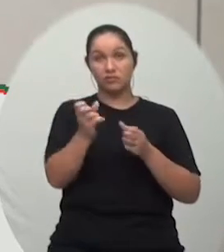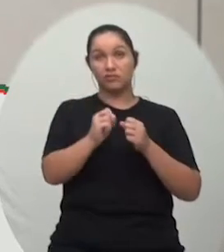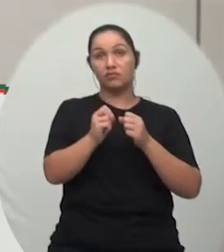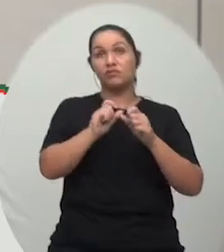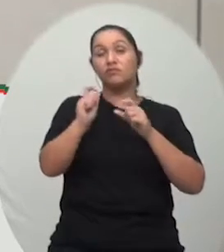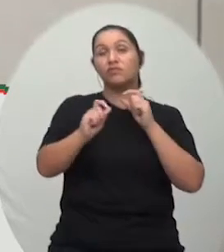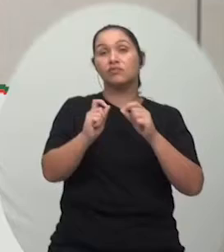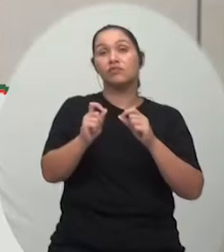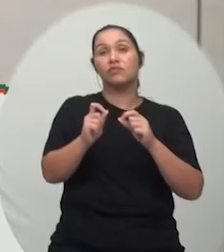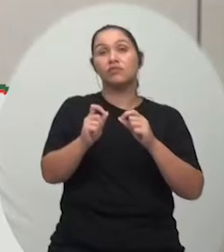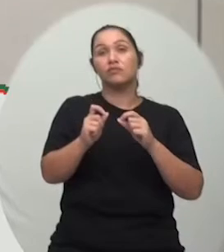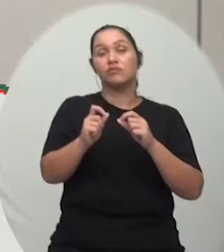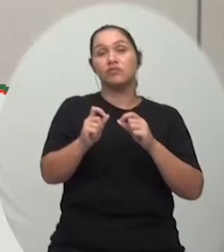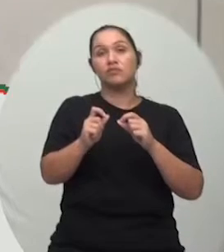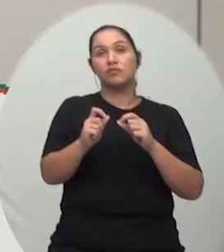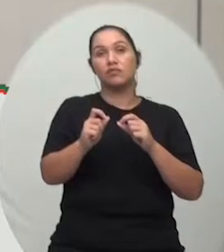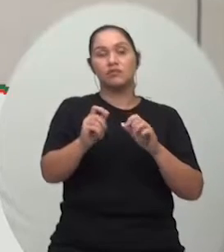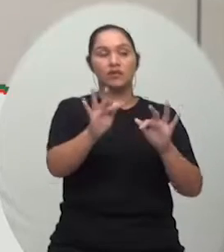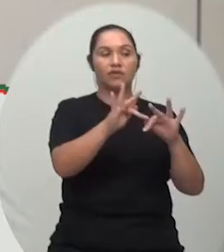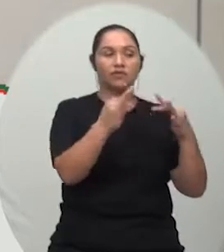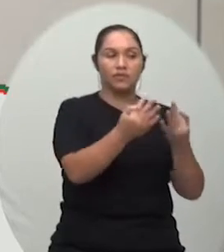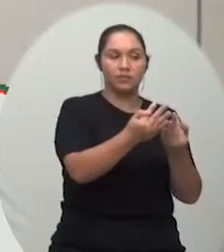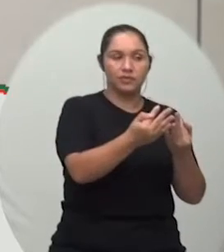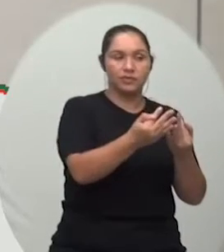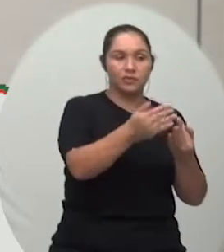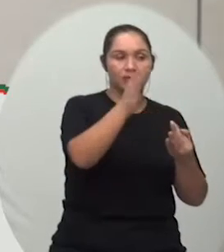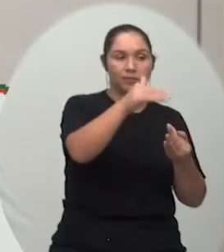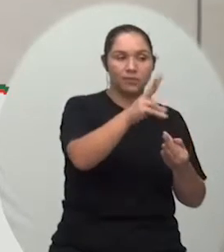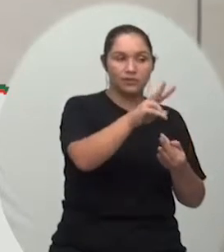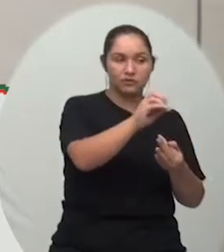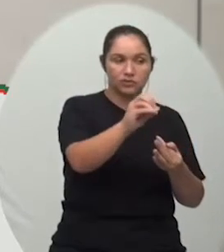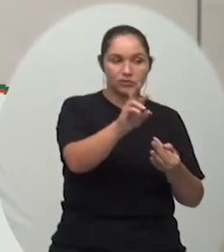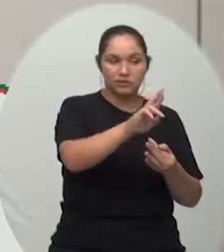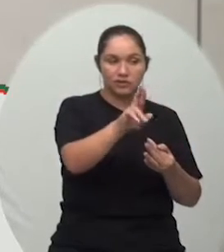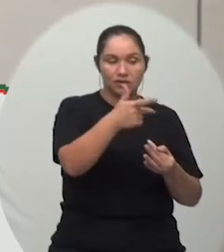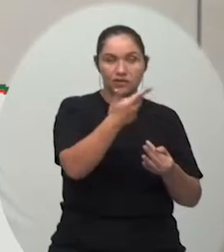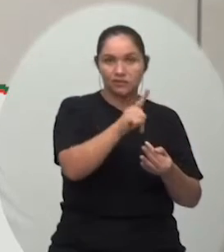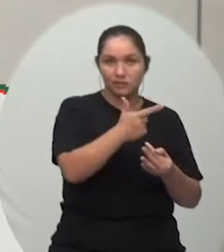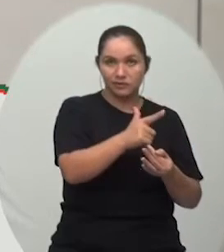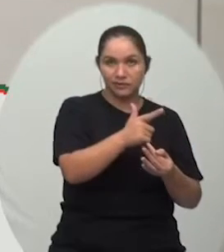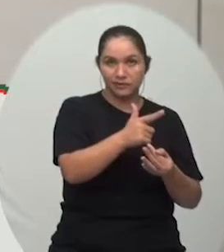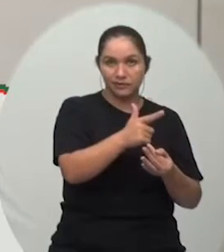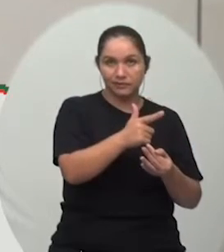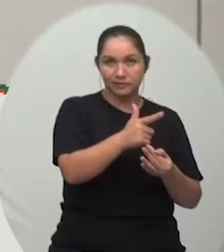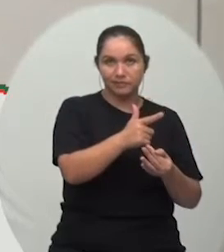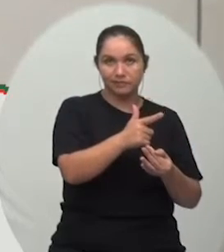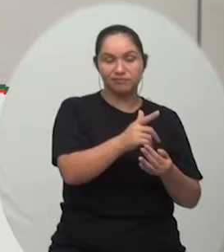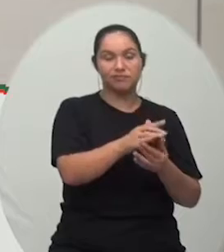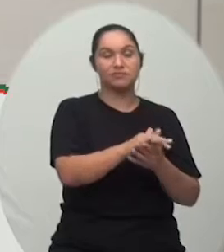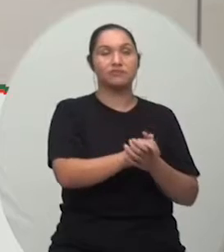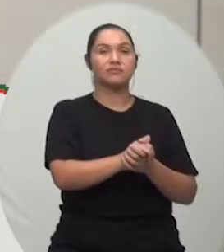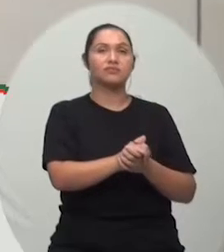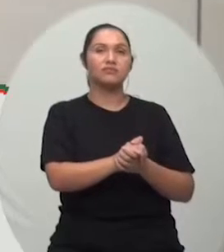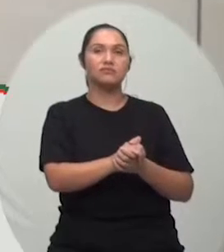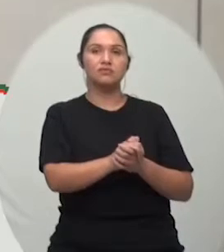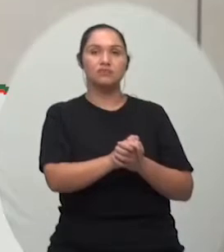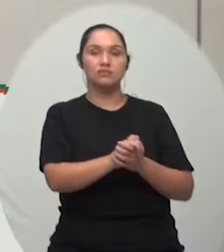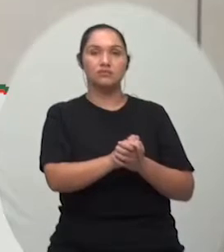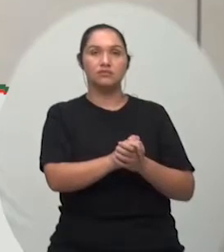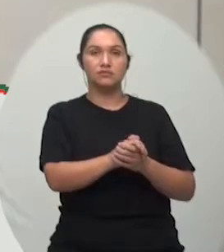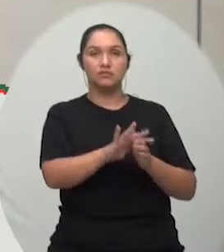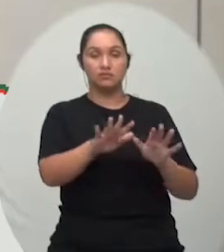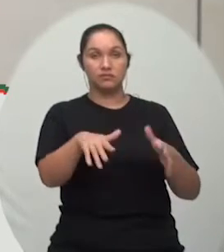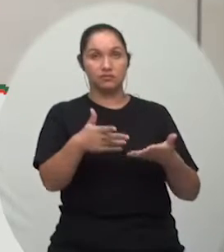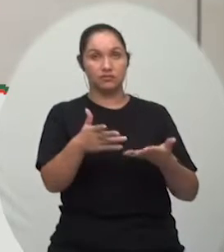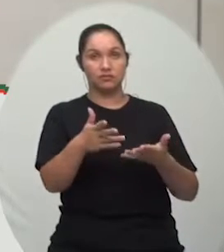essas famílias que recebem menos de R$ 200,00, que a gente sabe que não é nada, mas pelo menos a família